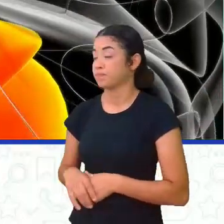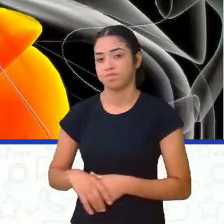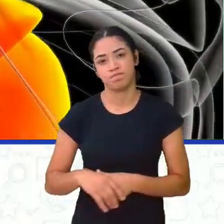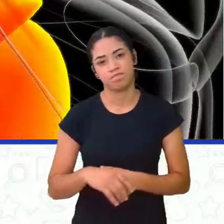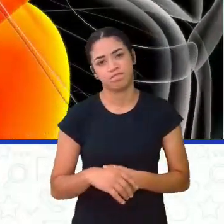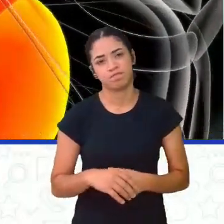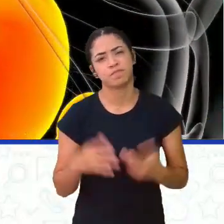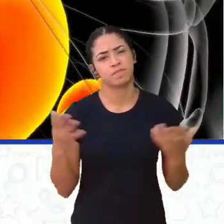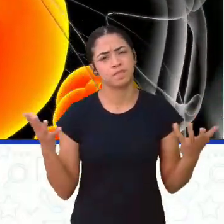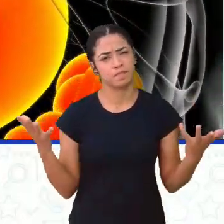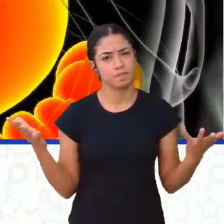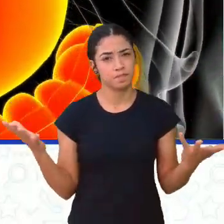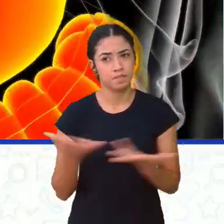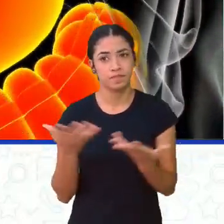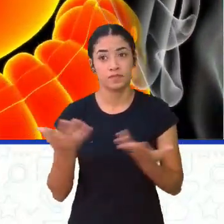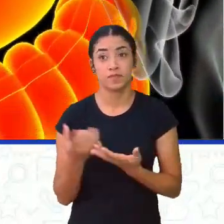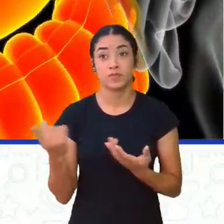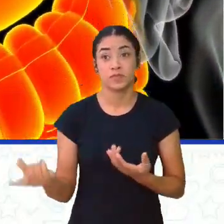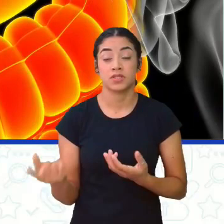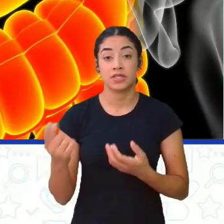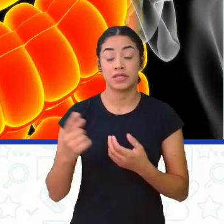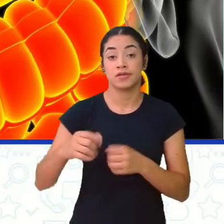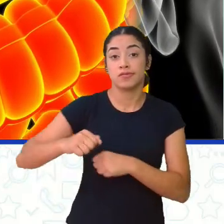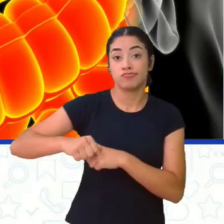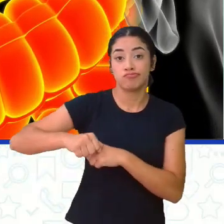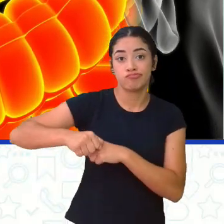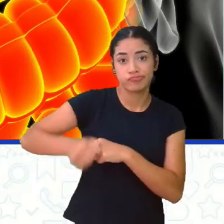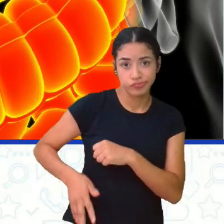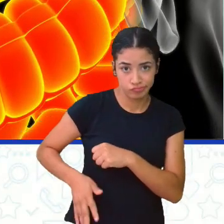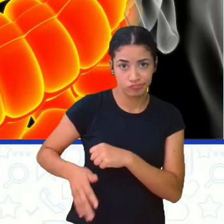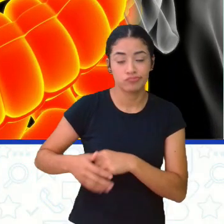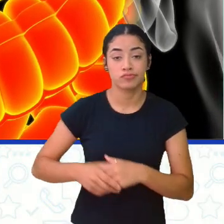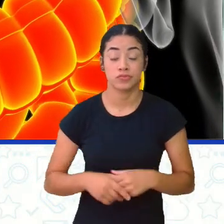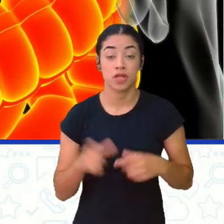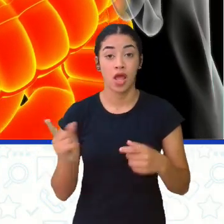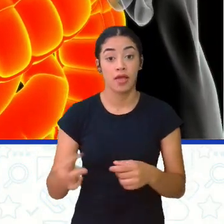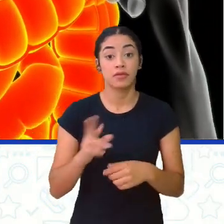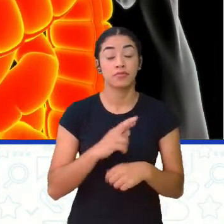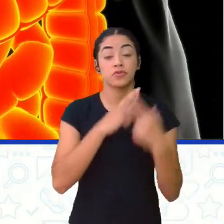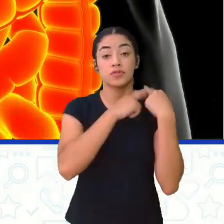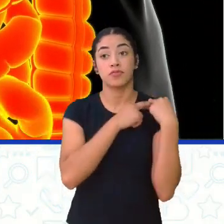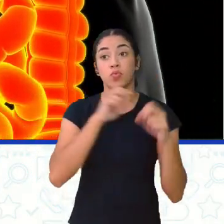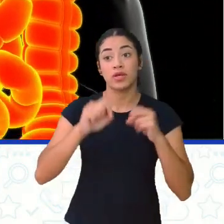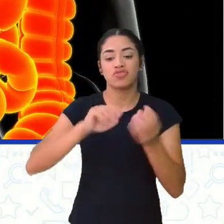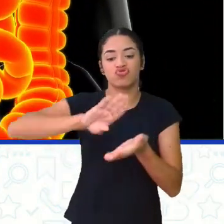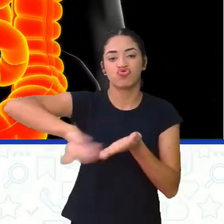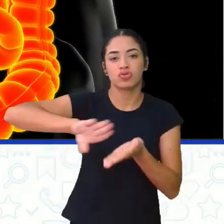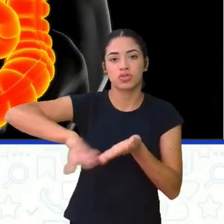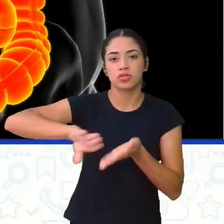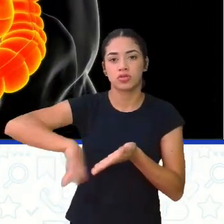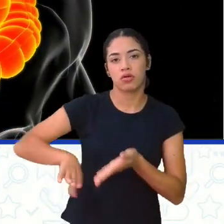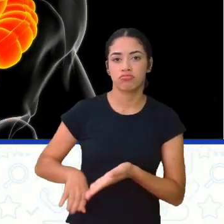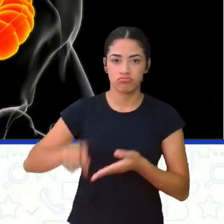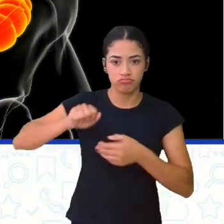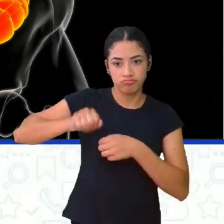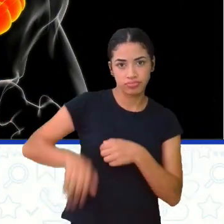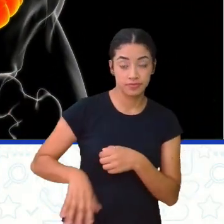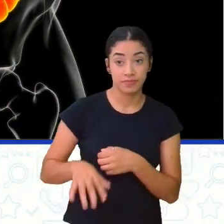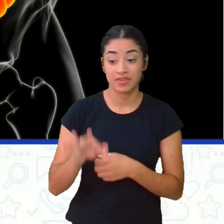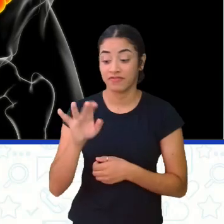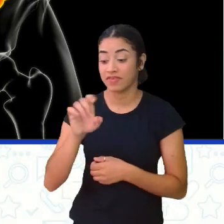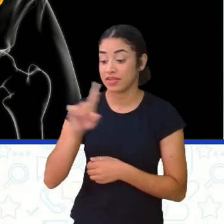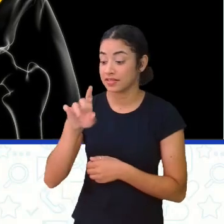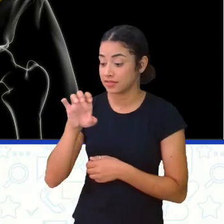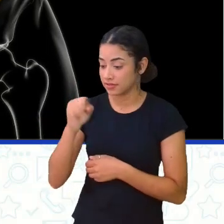Então, aqui, gente, ó, reto e ânus são responsáveis pela eliminação. Mas aqui eu tenho uma curiosidade. As fezes não